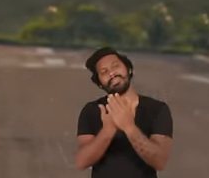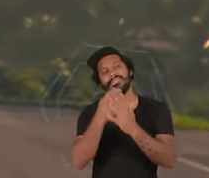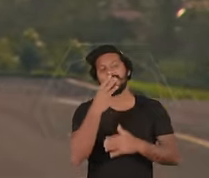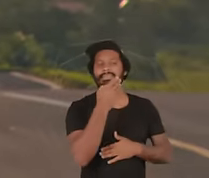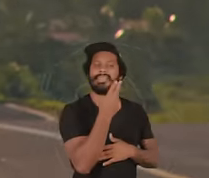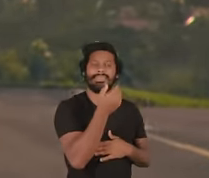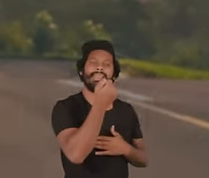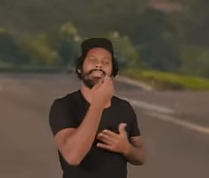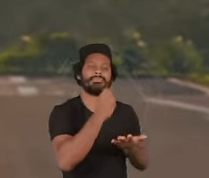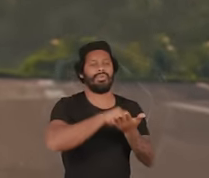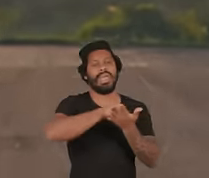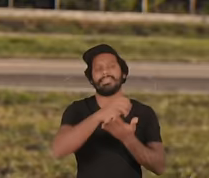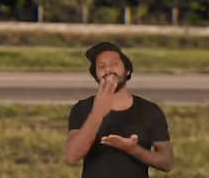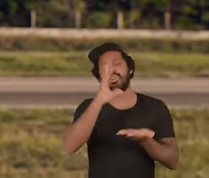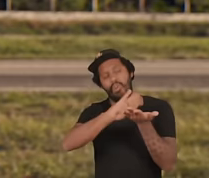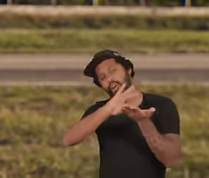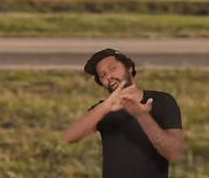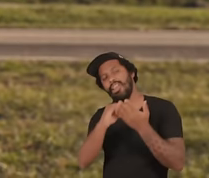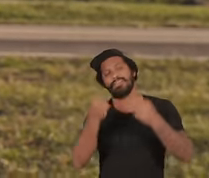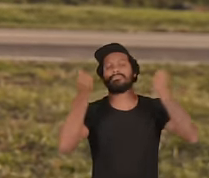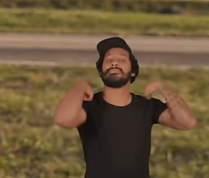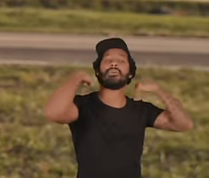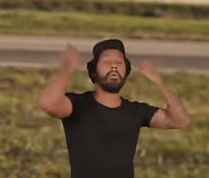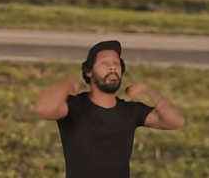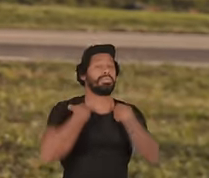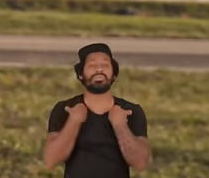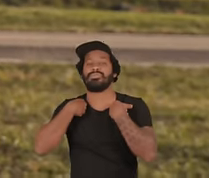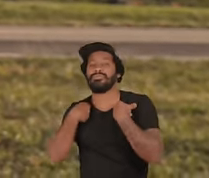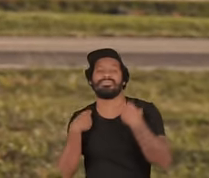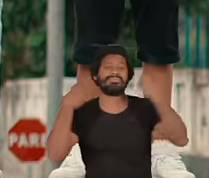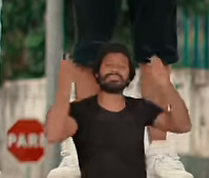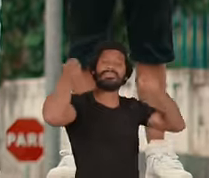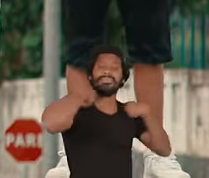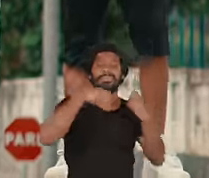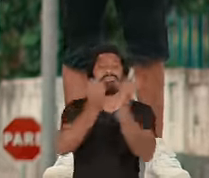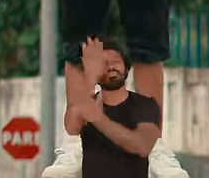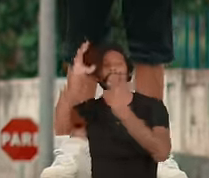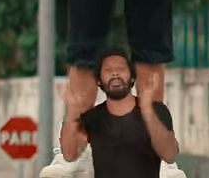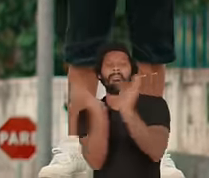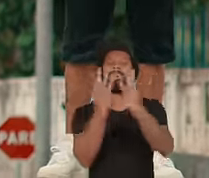três canetas, três borracha e três colas. Tinha tanta coisa na bolsa que eu fundaria uma gang.